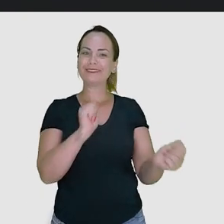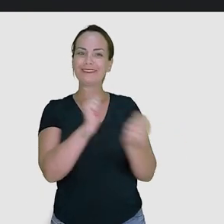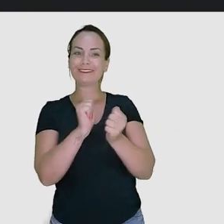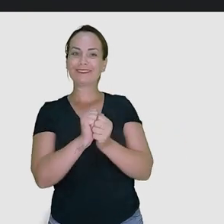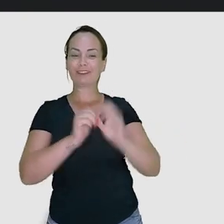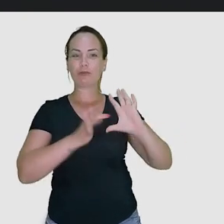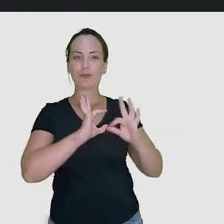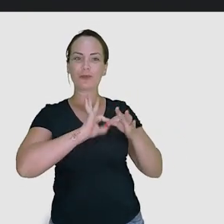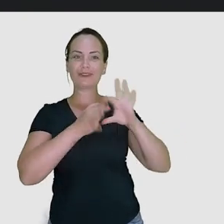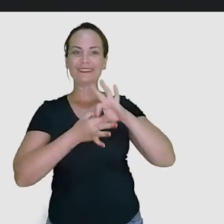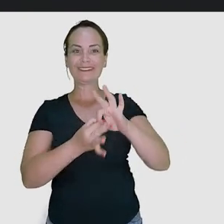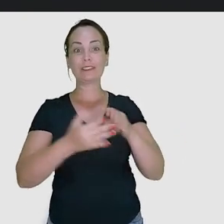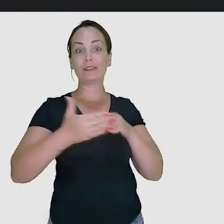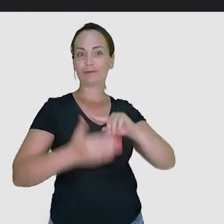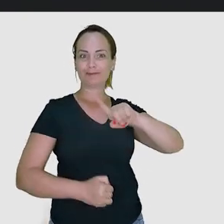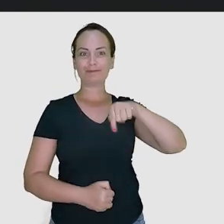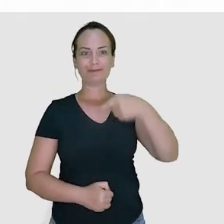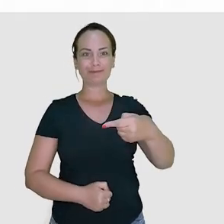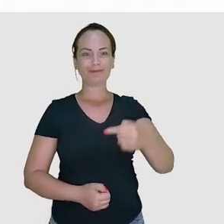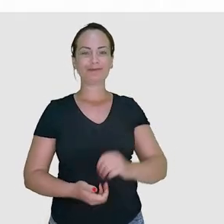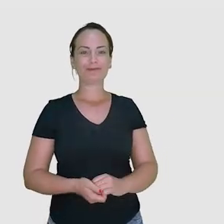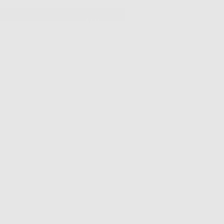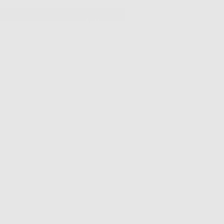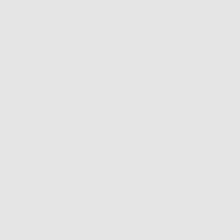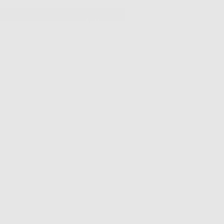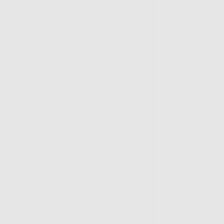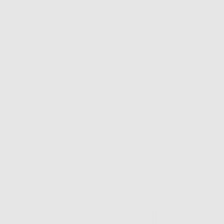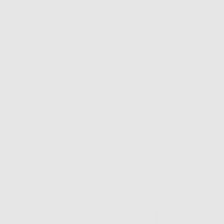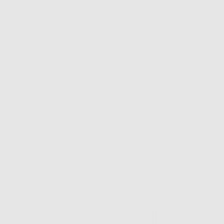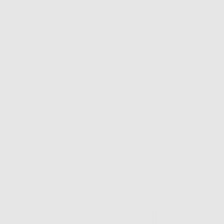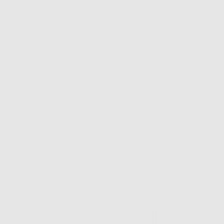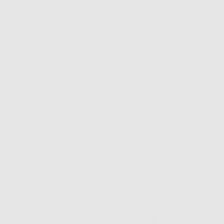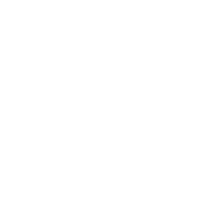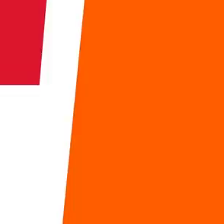Foi ótimo estar aqui no Ciência e Cultura. Até a próxima!